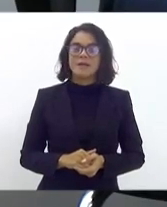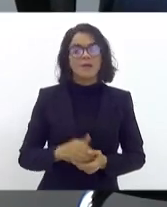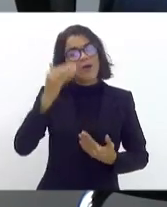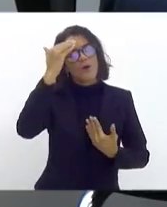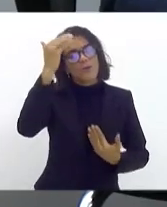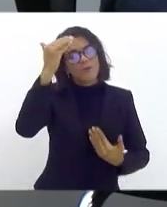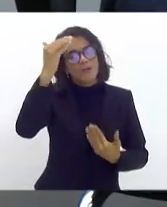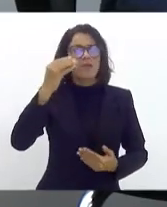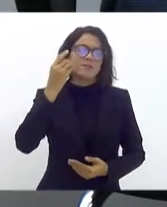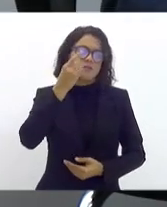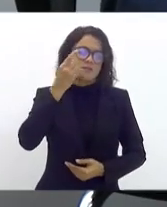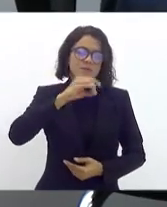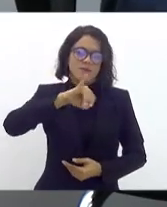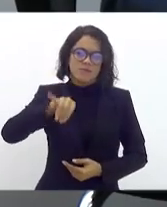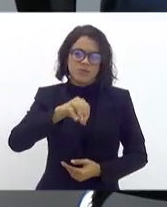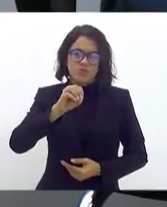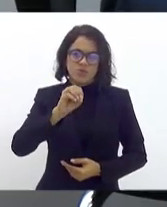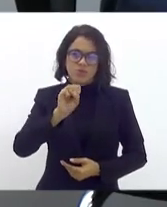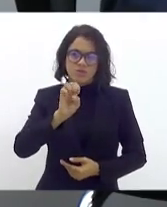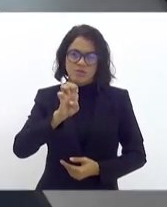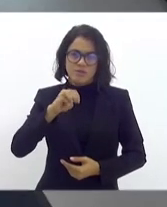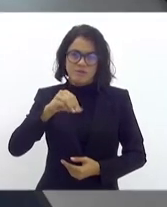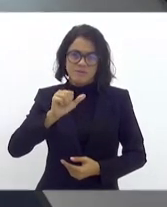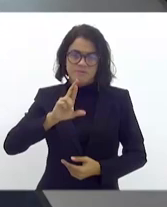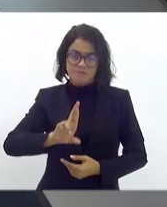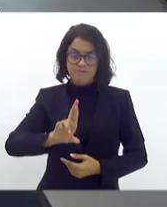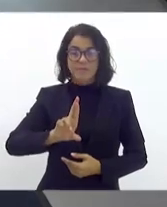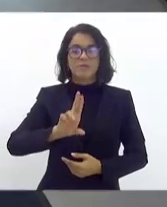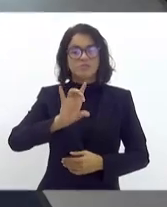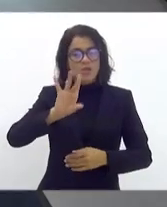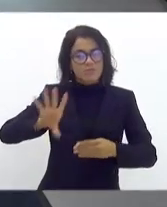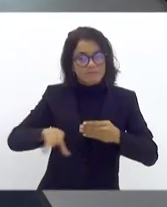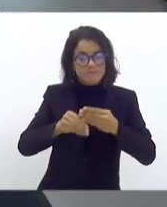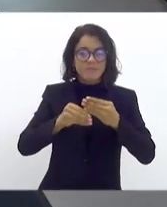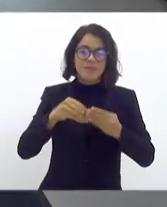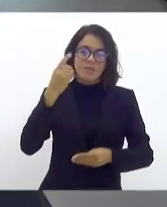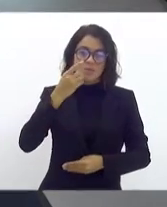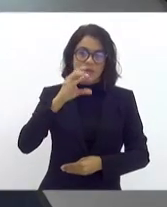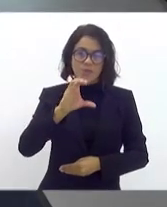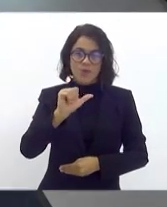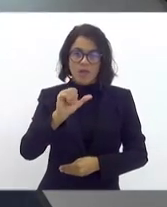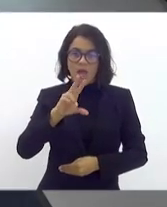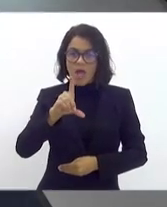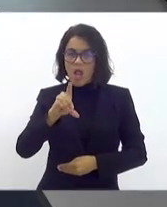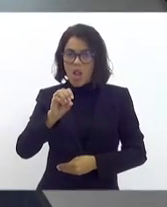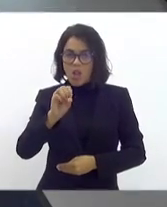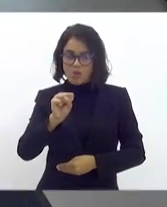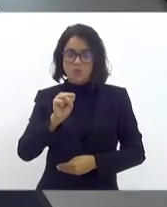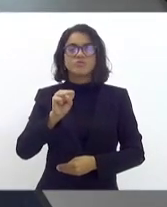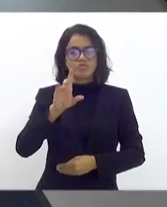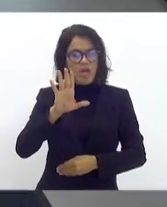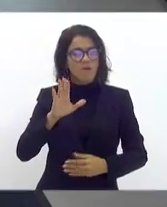Obrigado, deputado Josemar. Só para a gente reiterar, deputado Carlos Macedo já votou favorável com relação